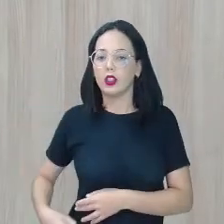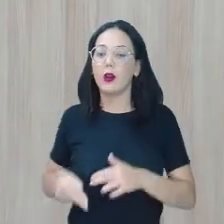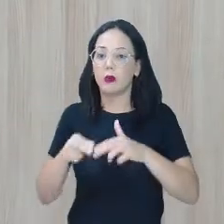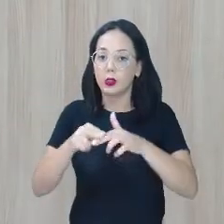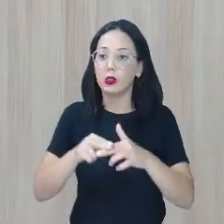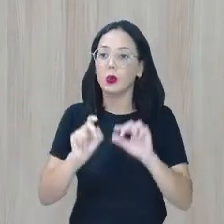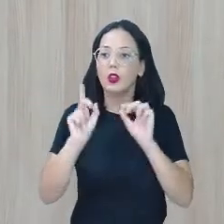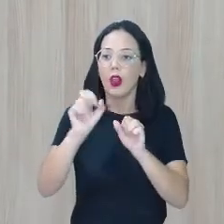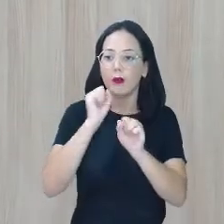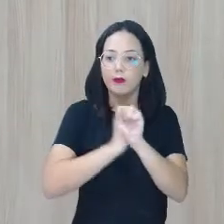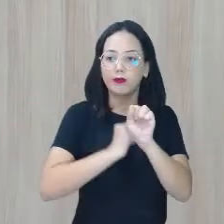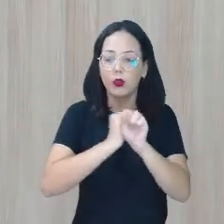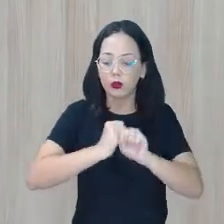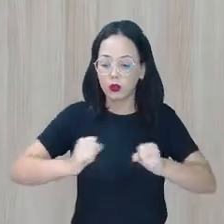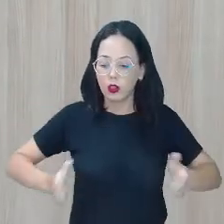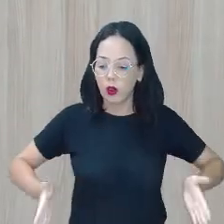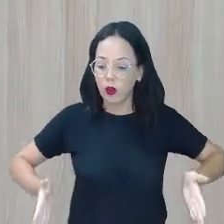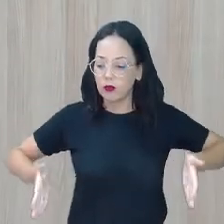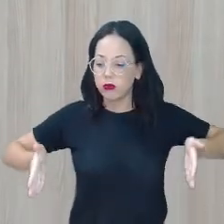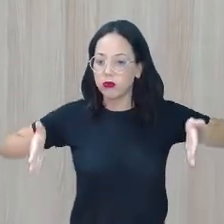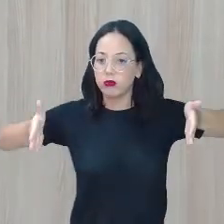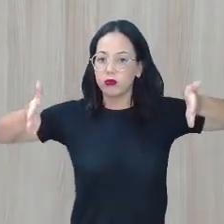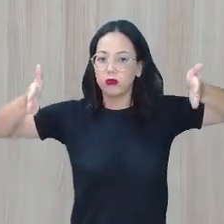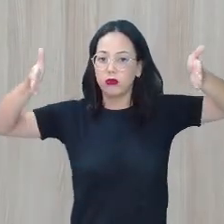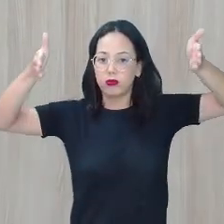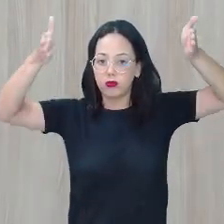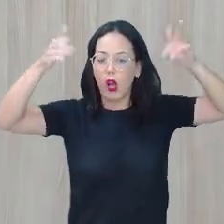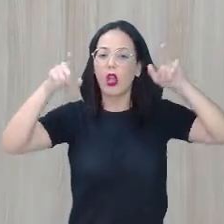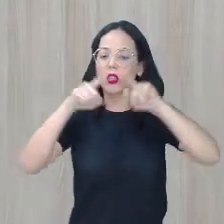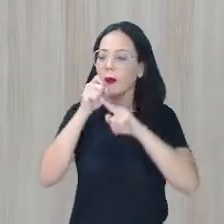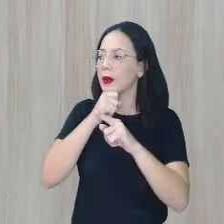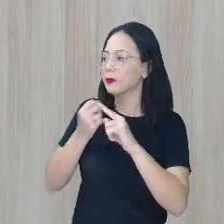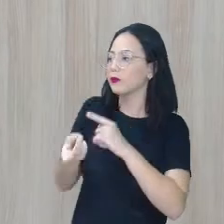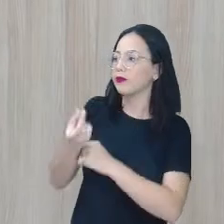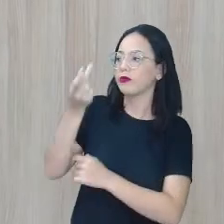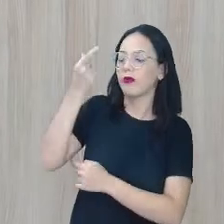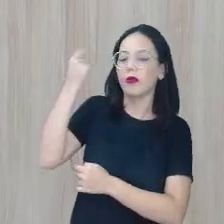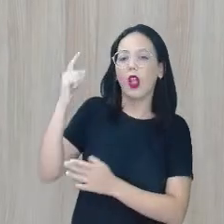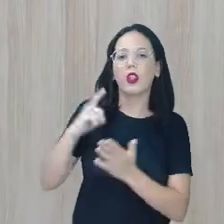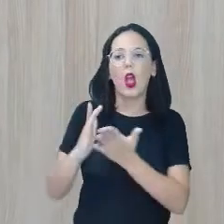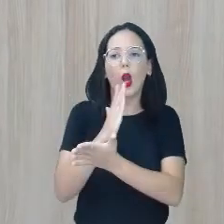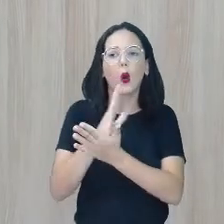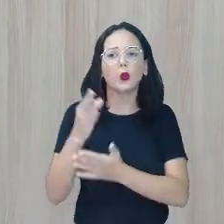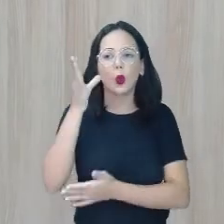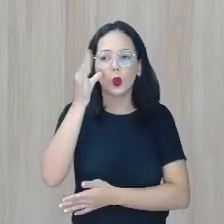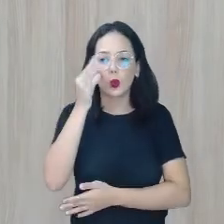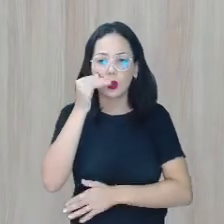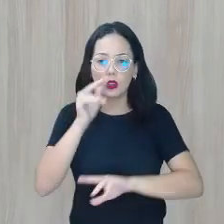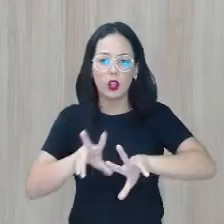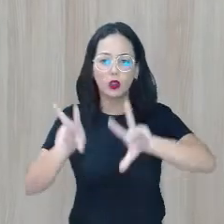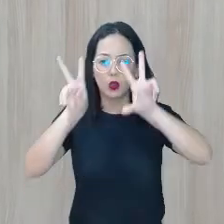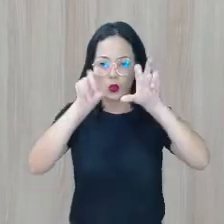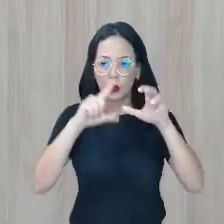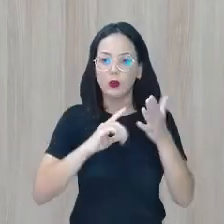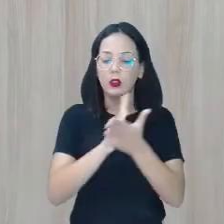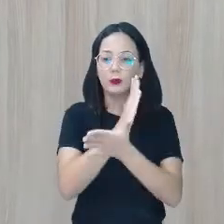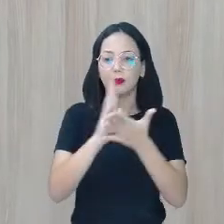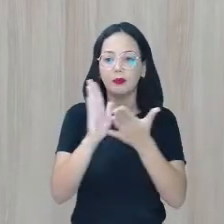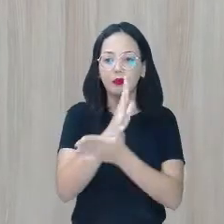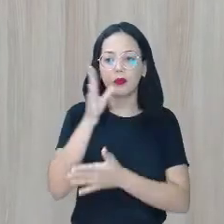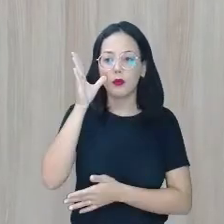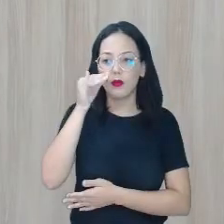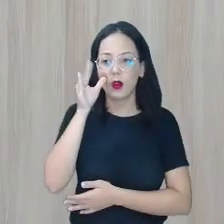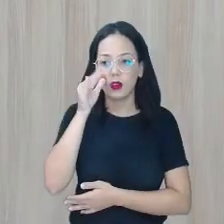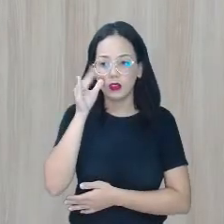muito grandiosa, né? É uma construção também antiga. Há algumas curiosidades a respeito da,